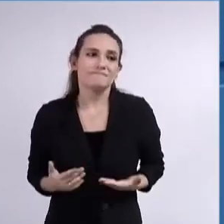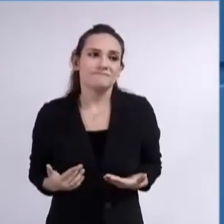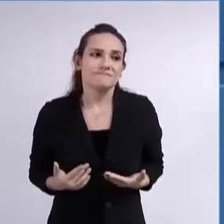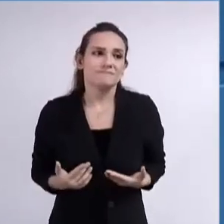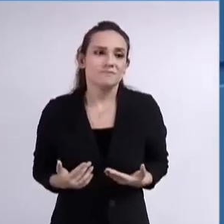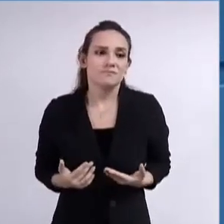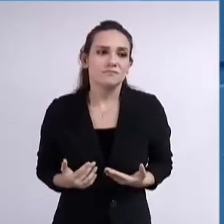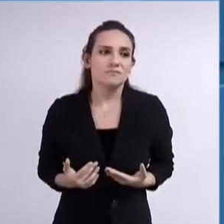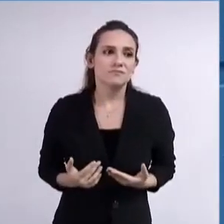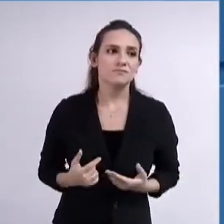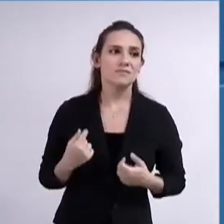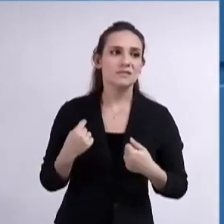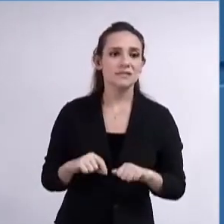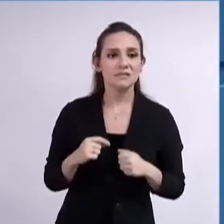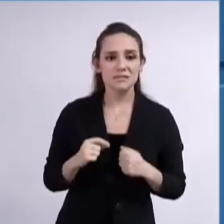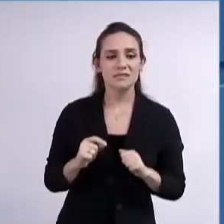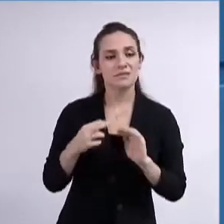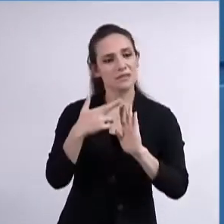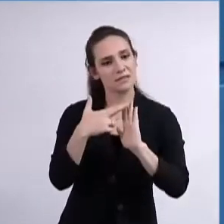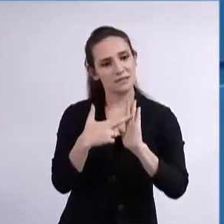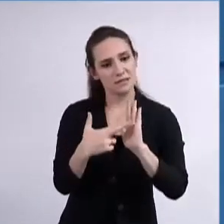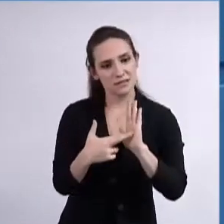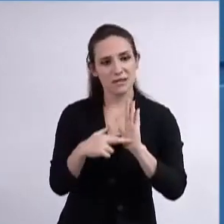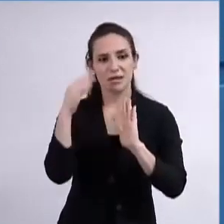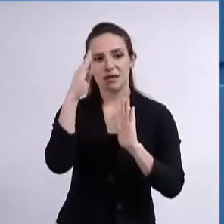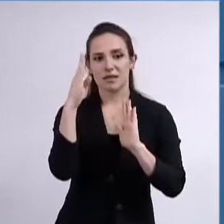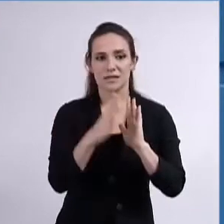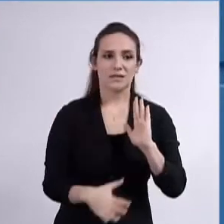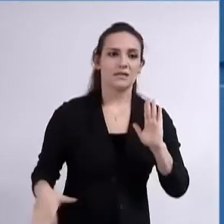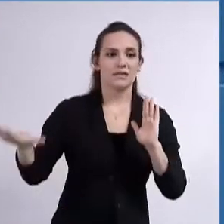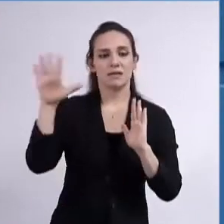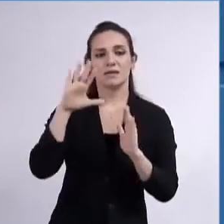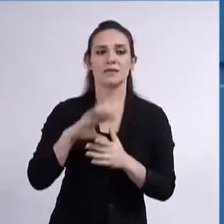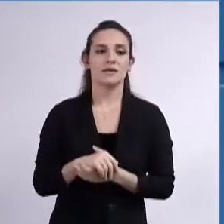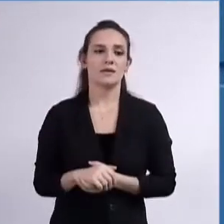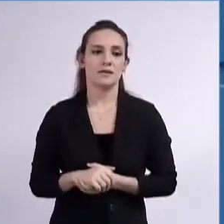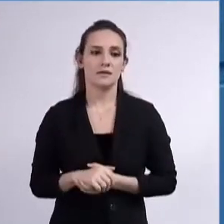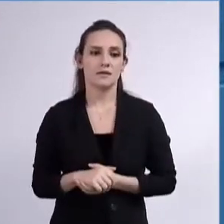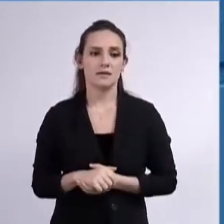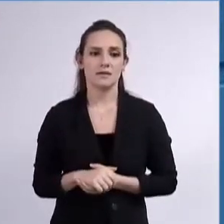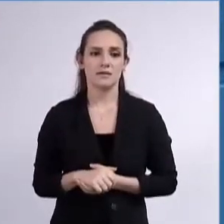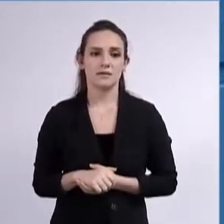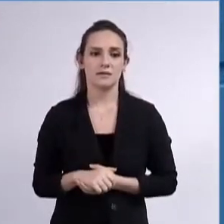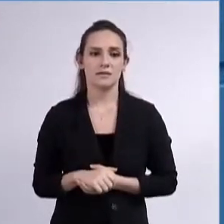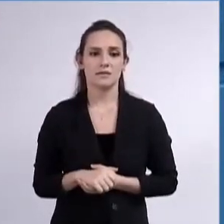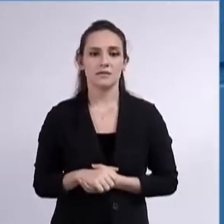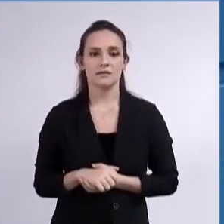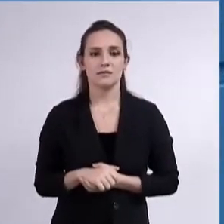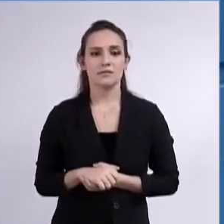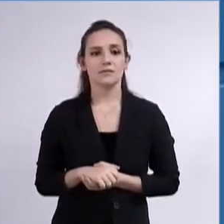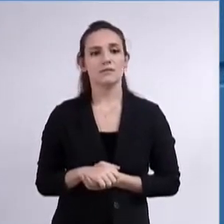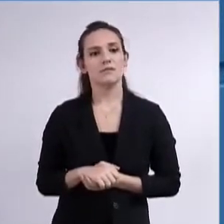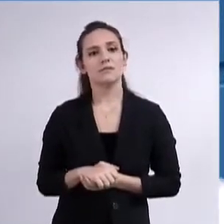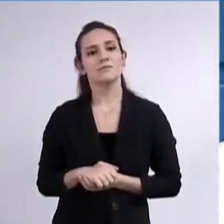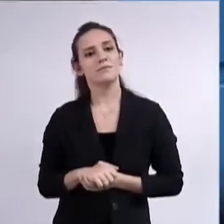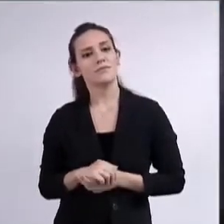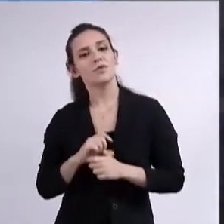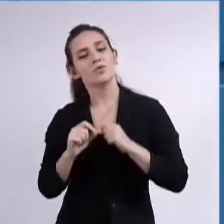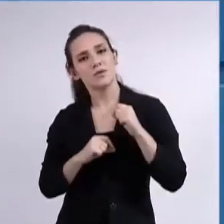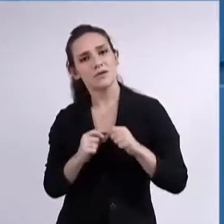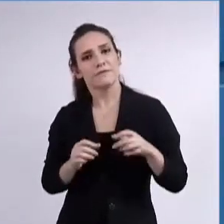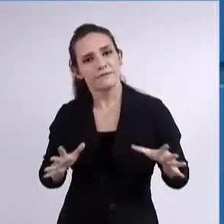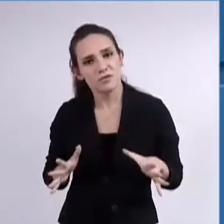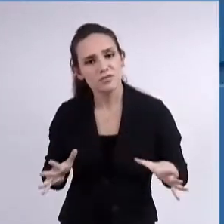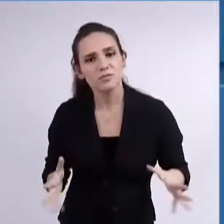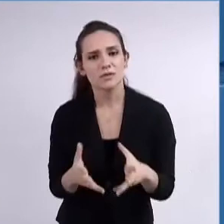não ser a busca de uma regulamentação a nível nacional, a gente fazer um investimento na educação,